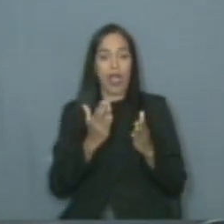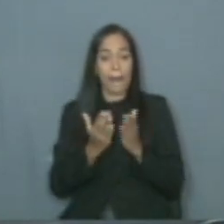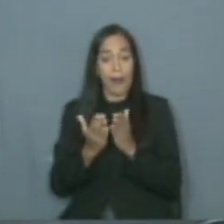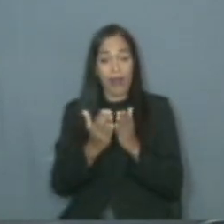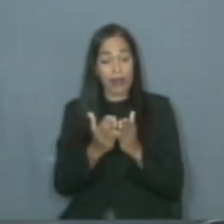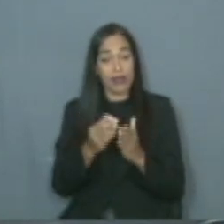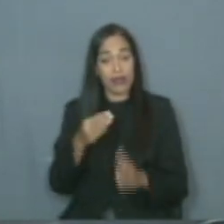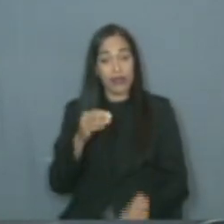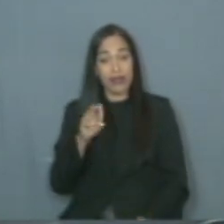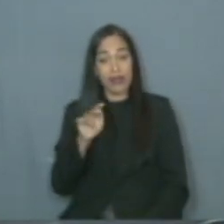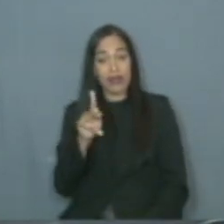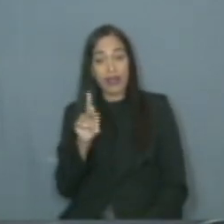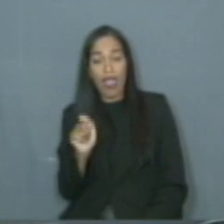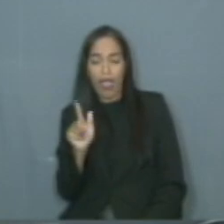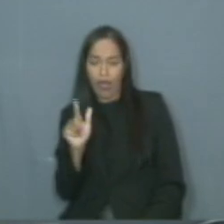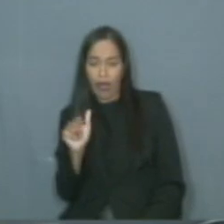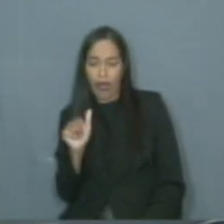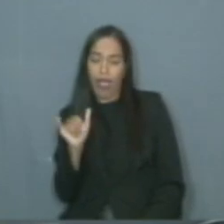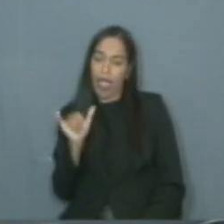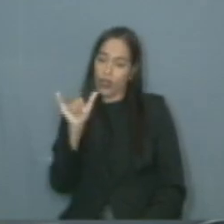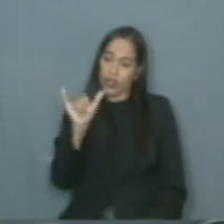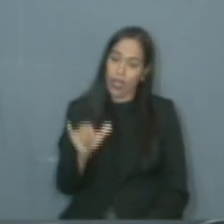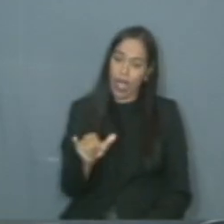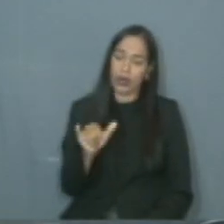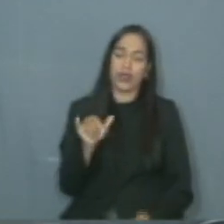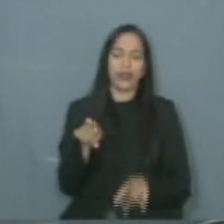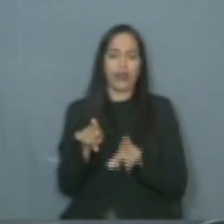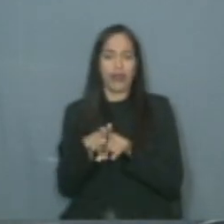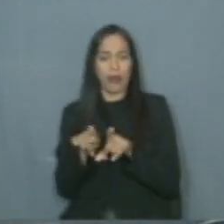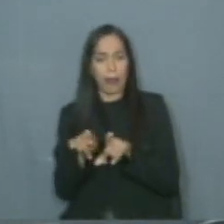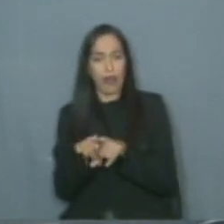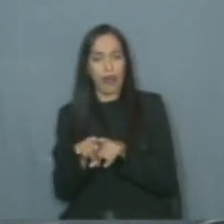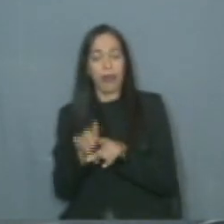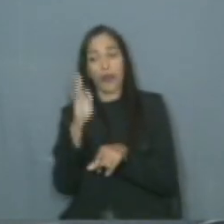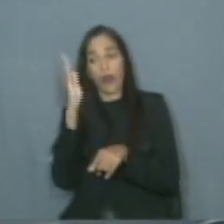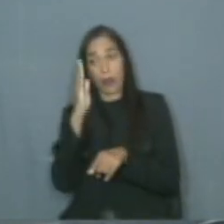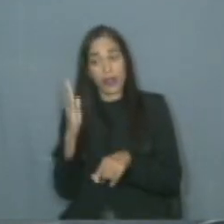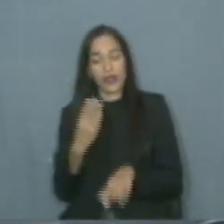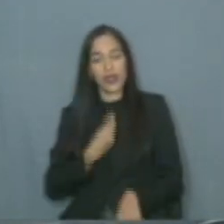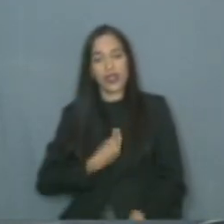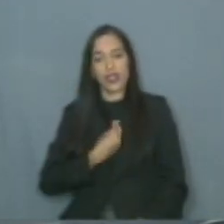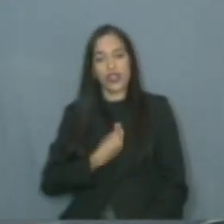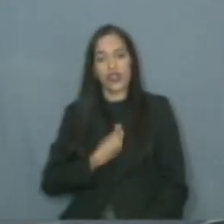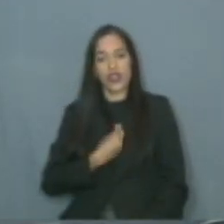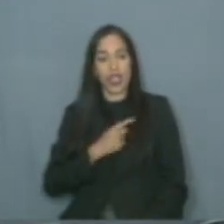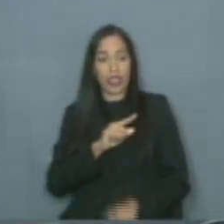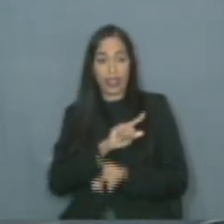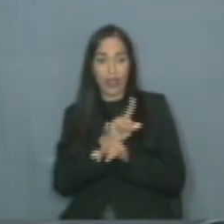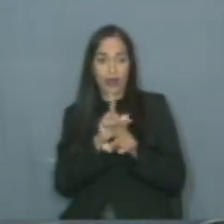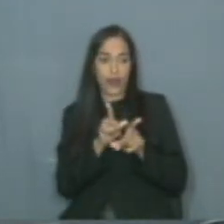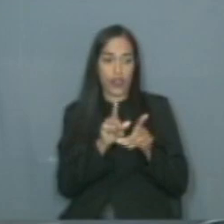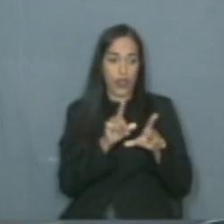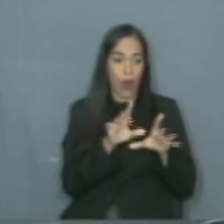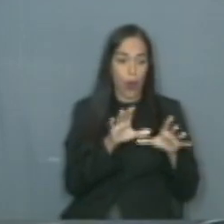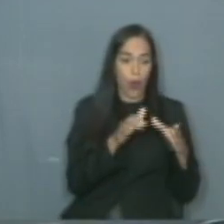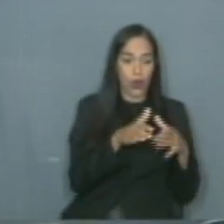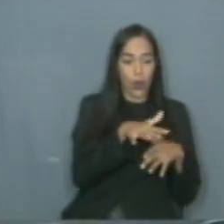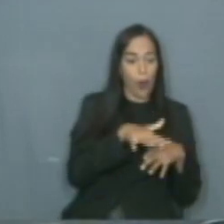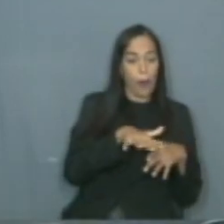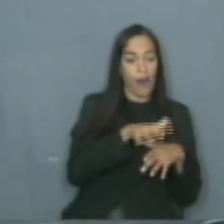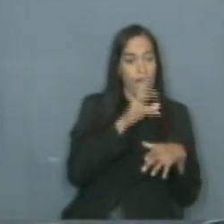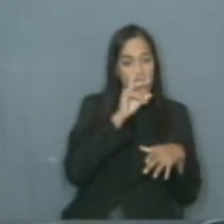o país existe. A Aeronáutica existe porque o país existe. Não foram as Forças Armadas que criaram o